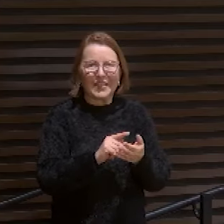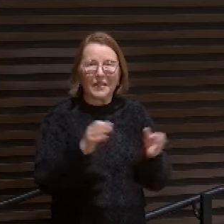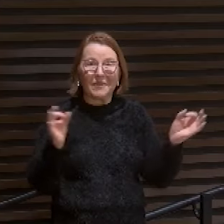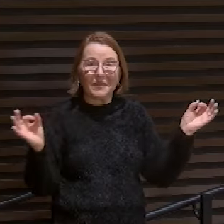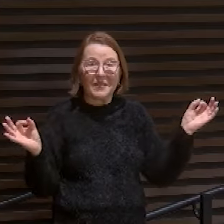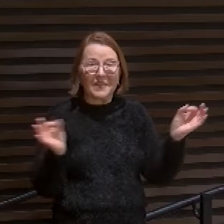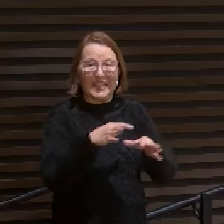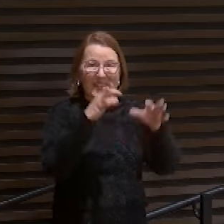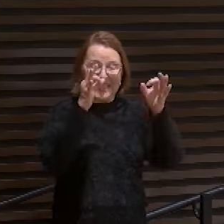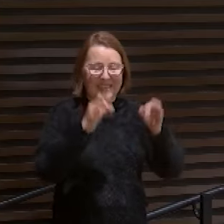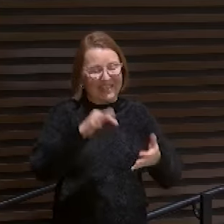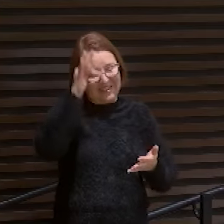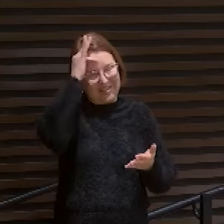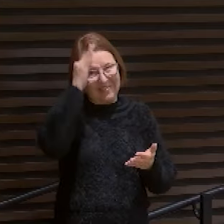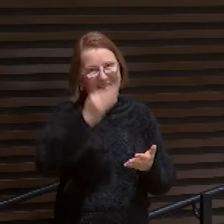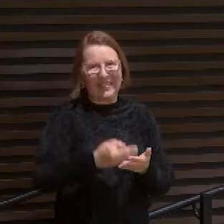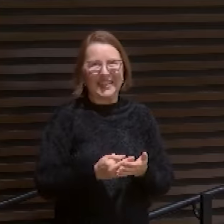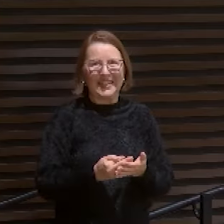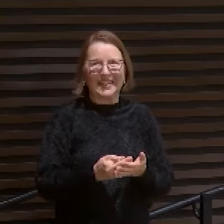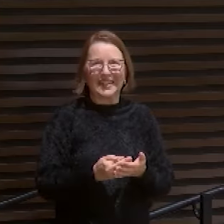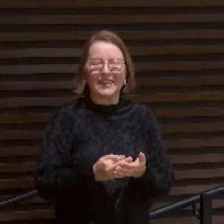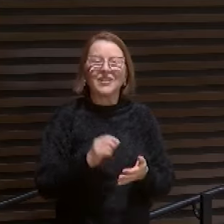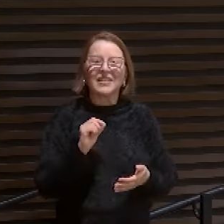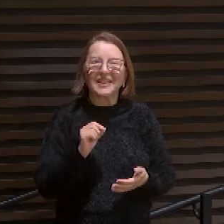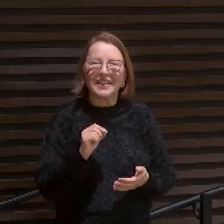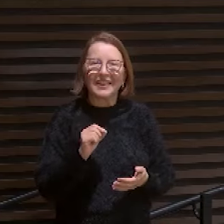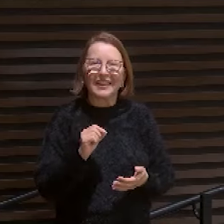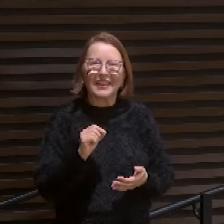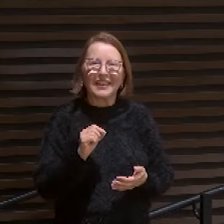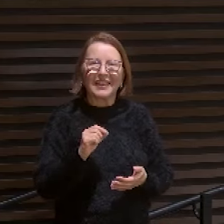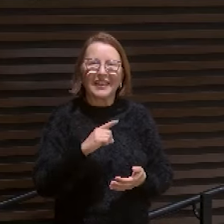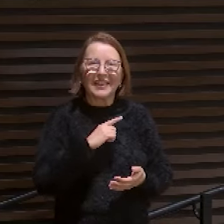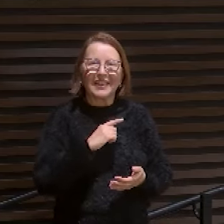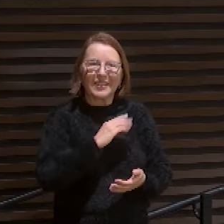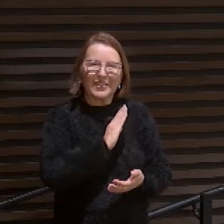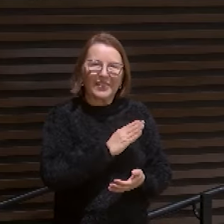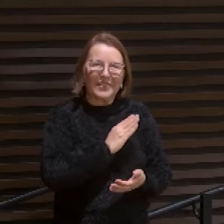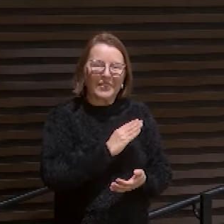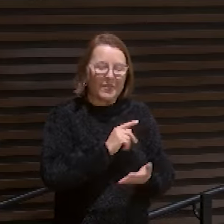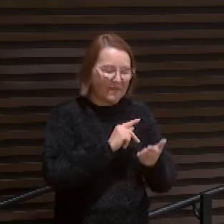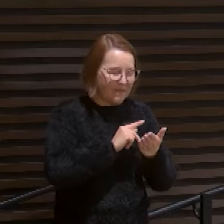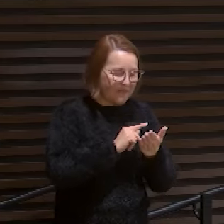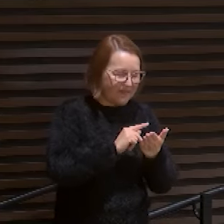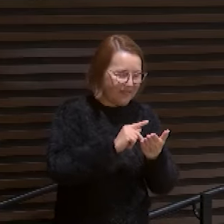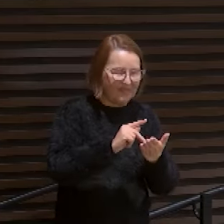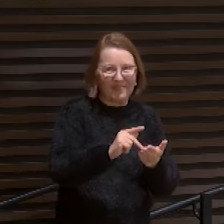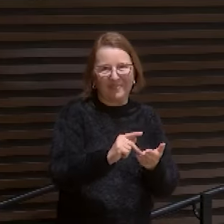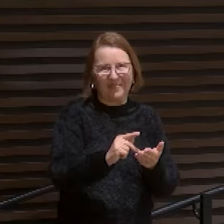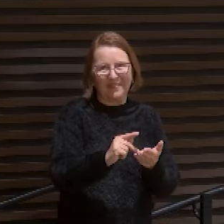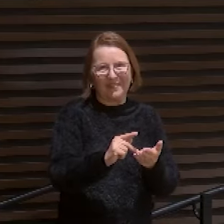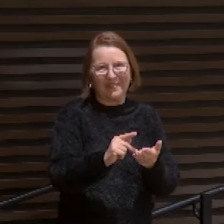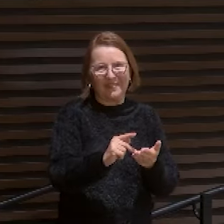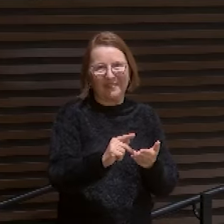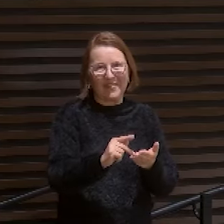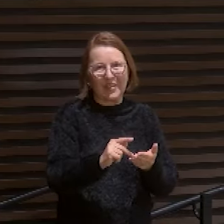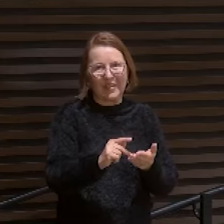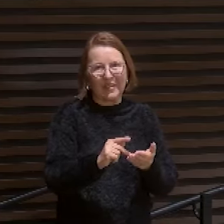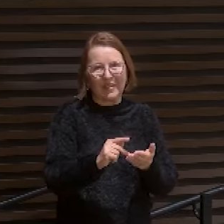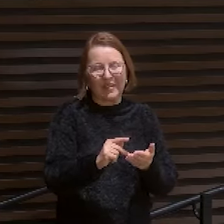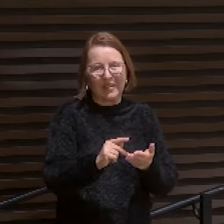plena certeza de fé, o quê? Tendo o coração purificado da